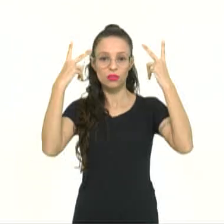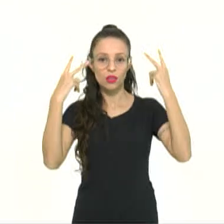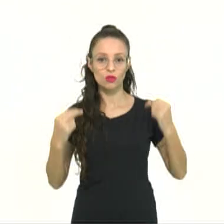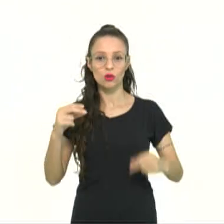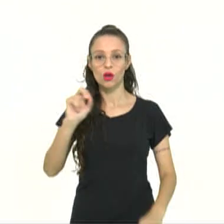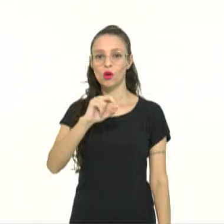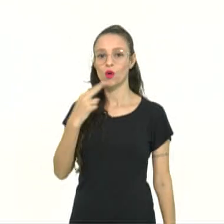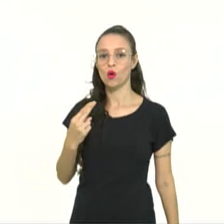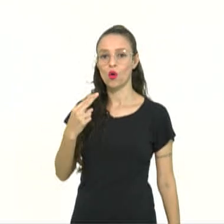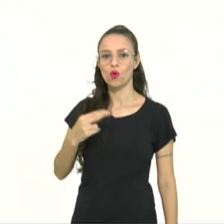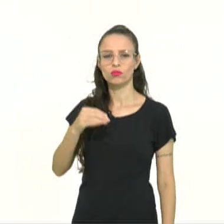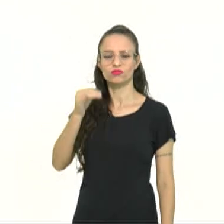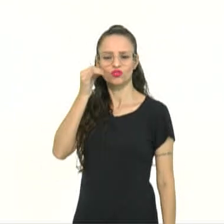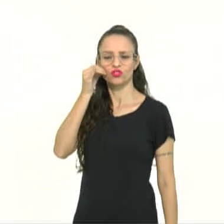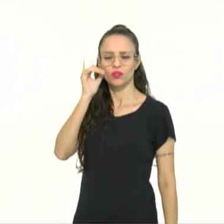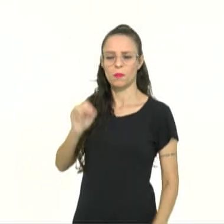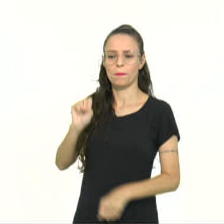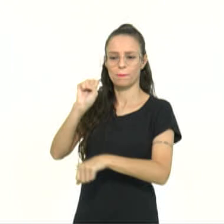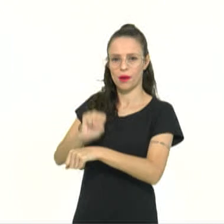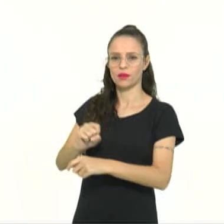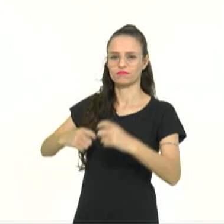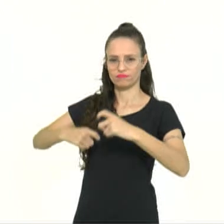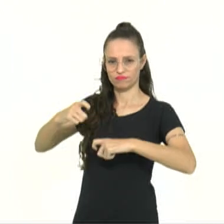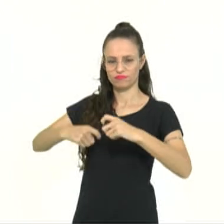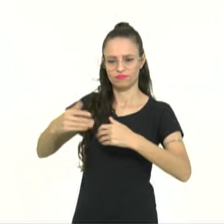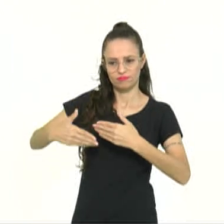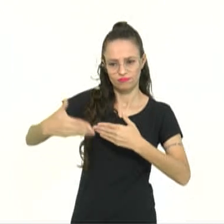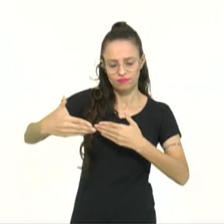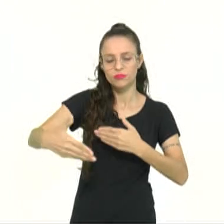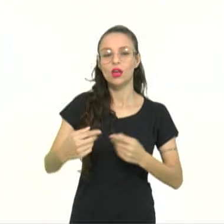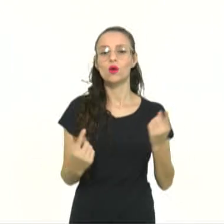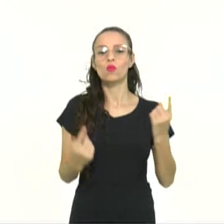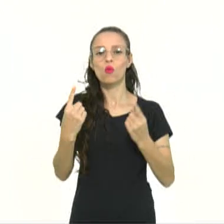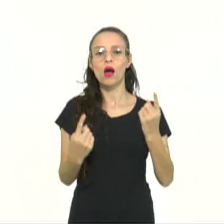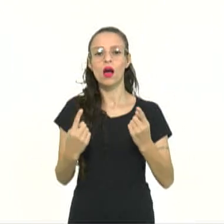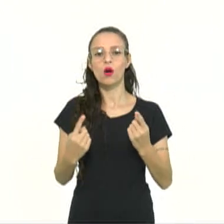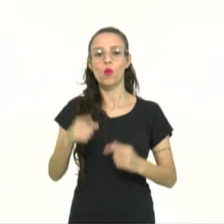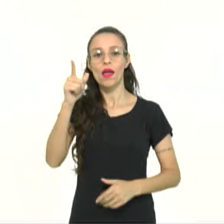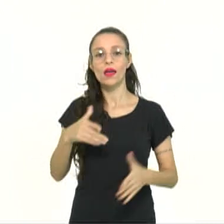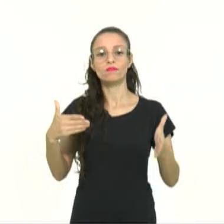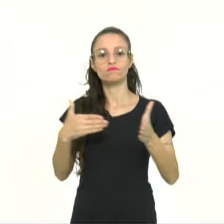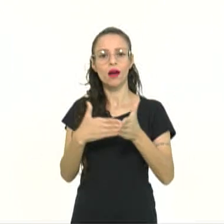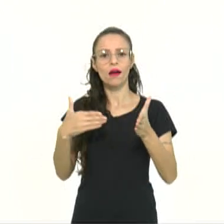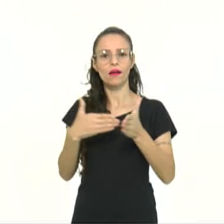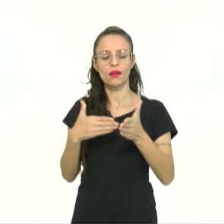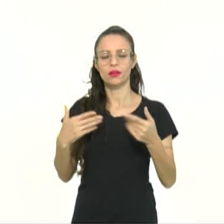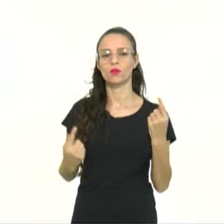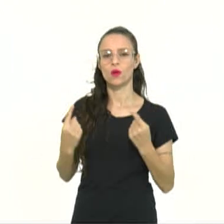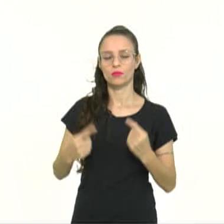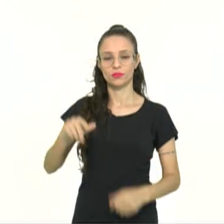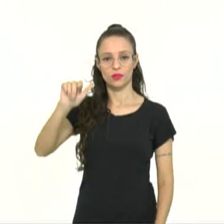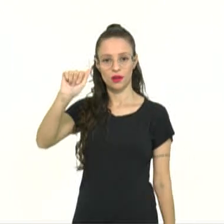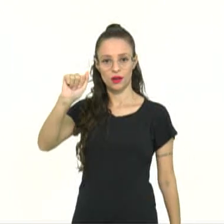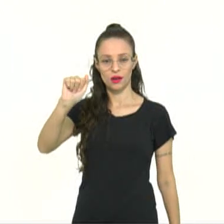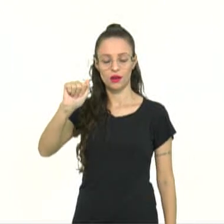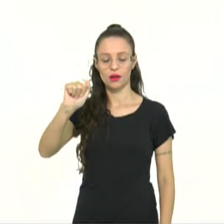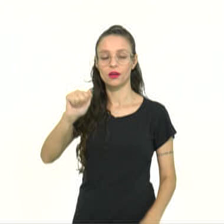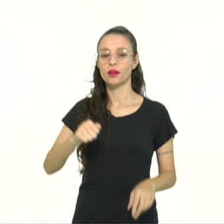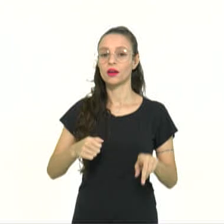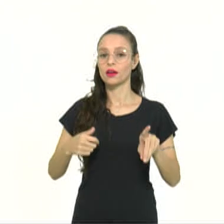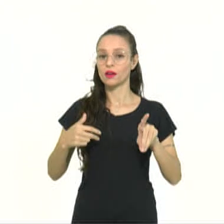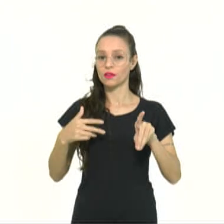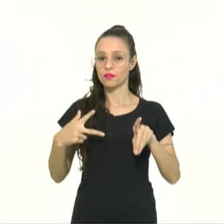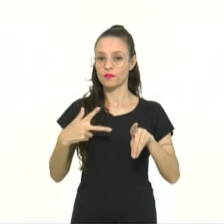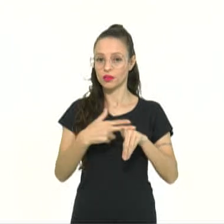de abstinência periódica. Qual dos métodos a seguir é considerado um método de barreira? Bem tranquilinho. Letra A,